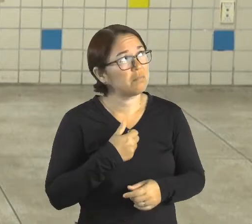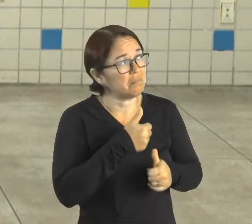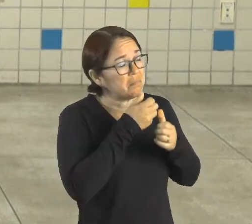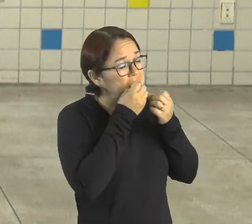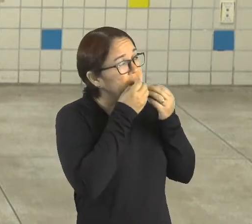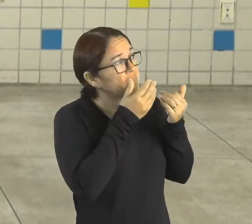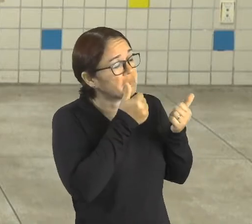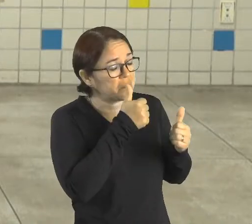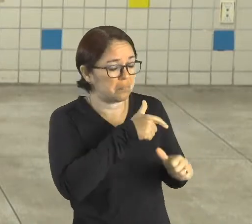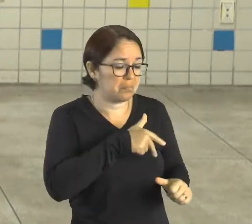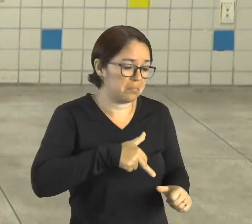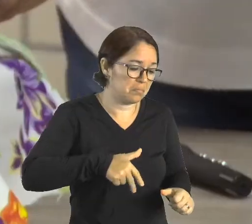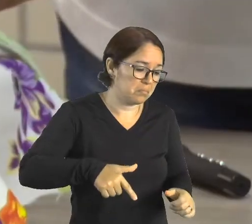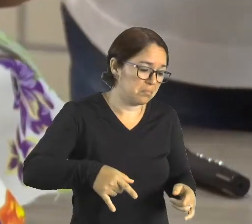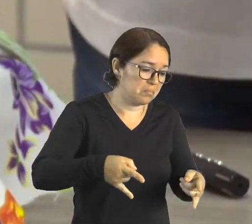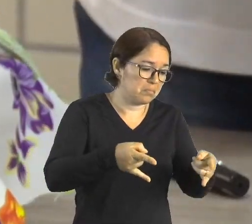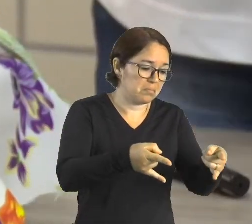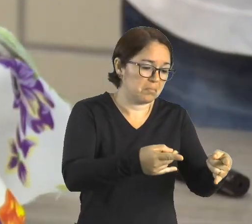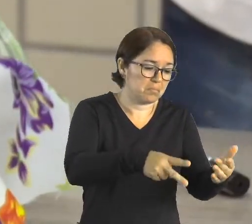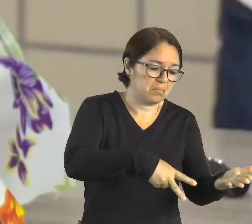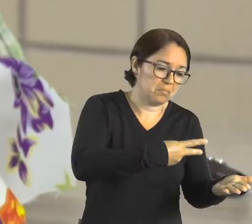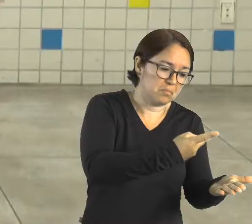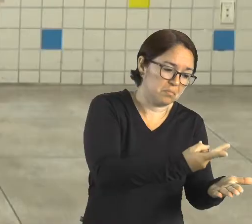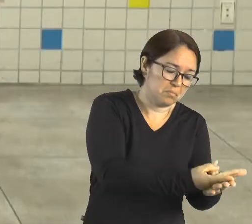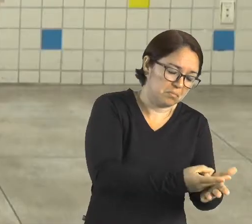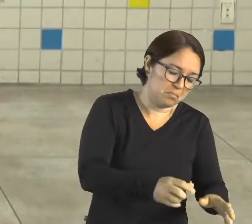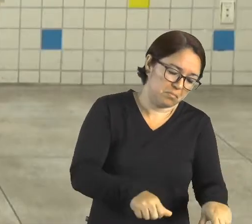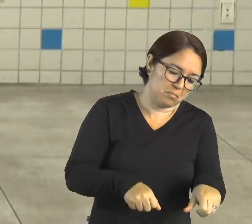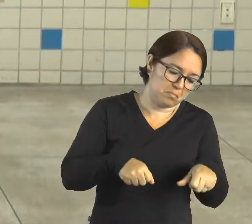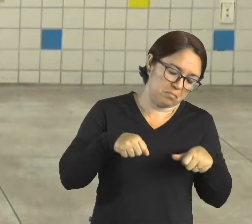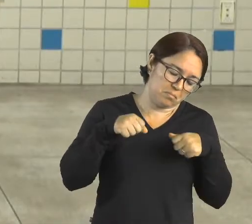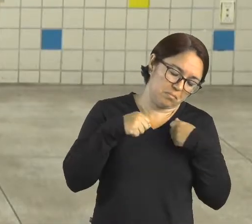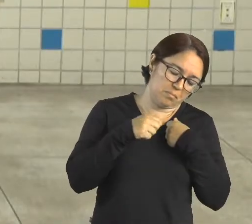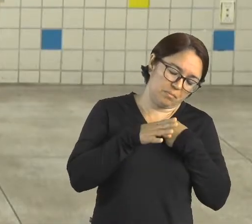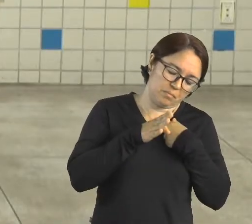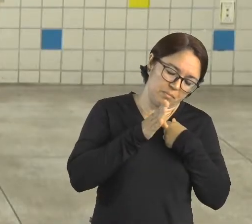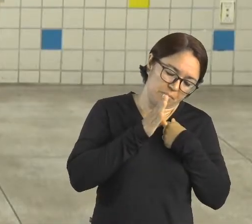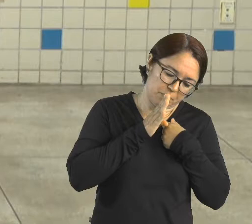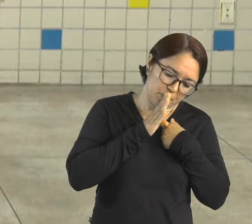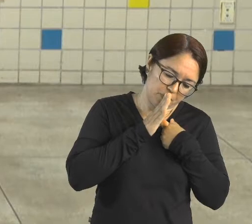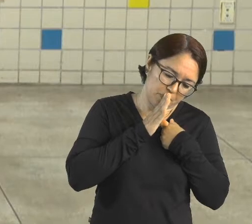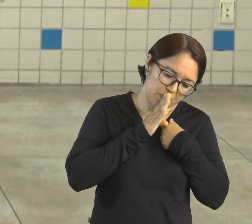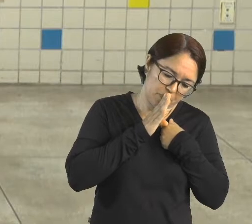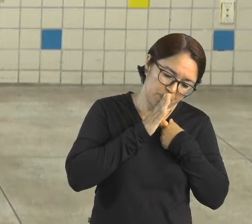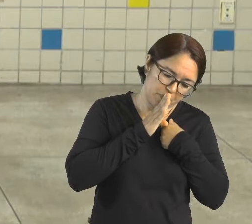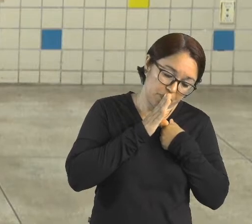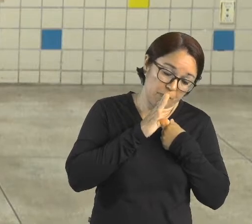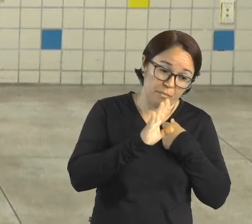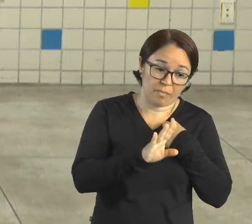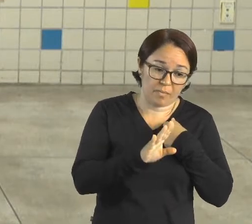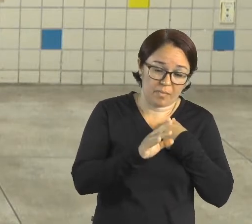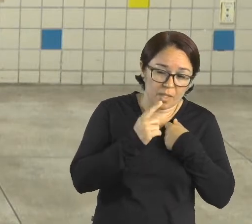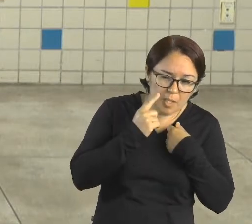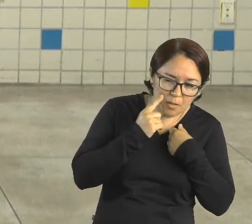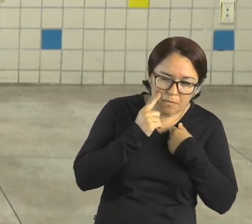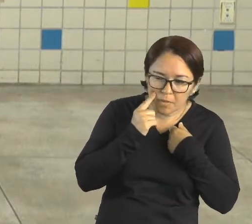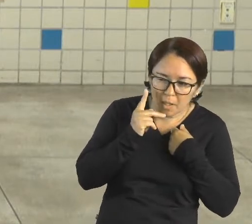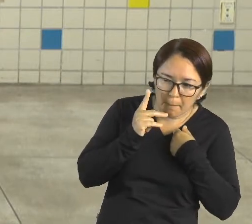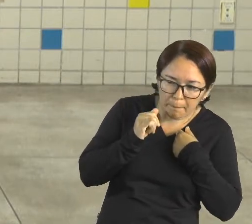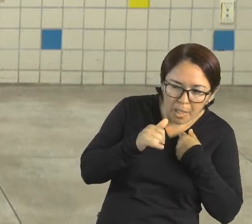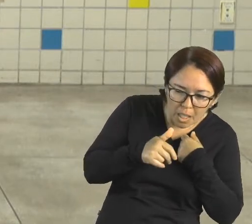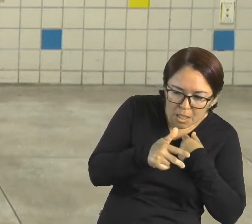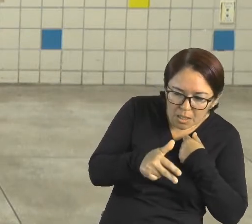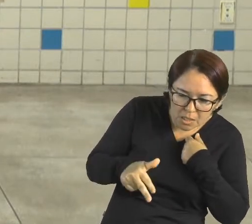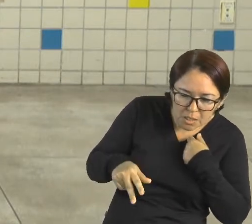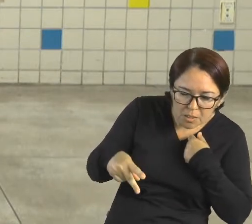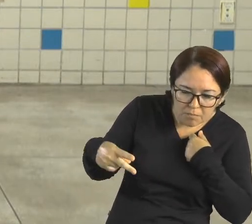Deitava, se embrulhava e ficava ali quietinho, esperando o papai macaco deitar novamente, se embrulhar